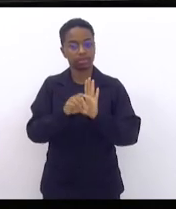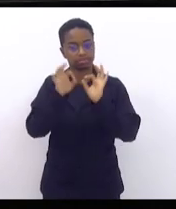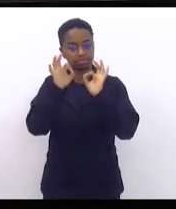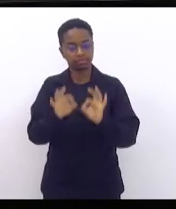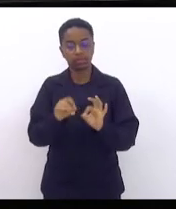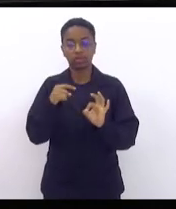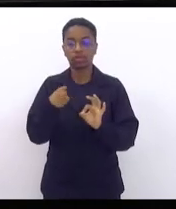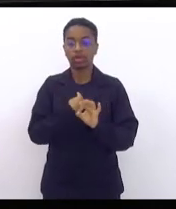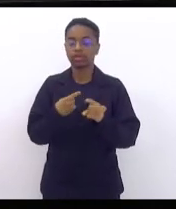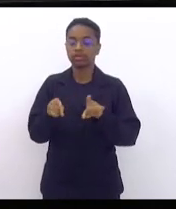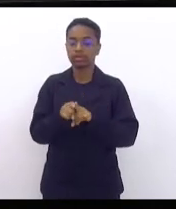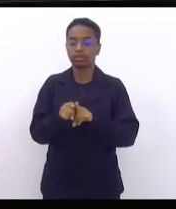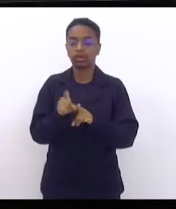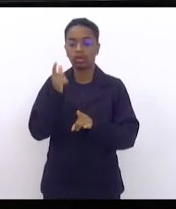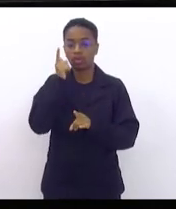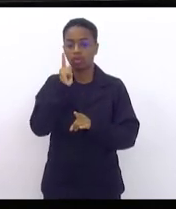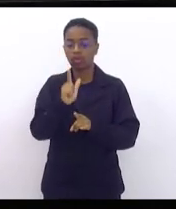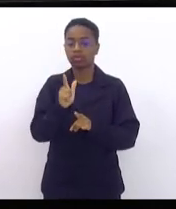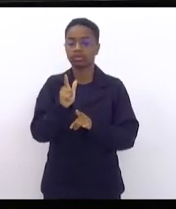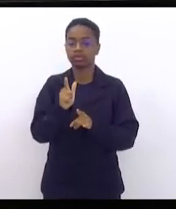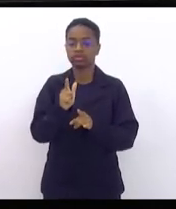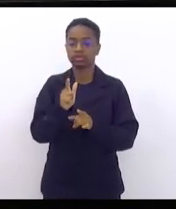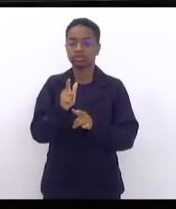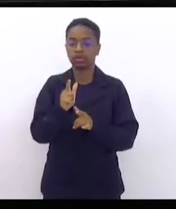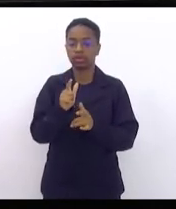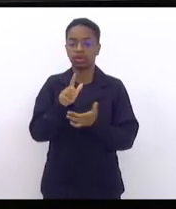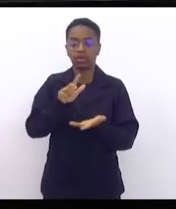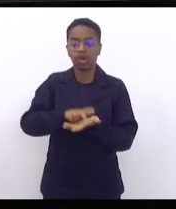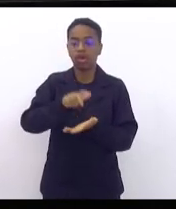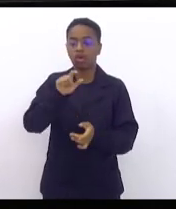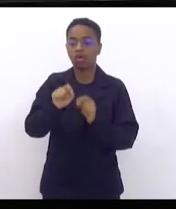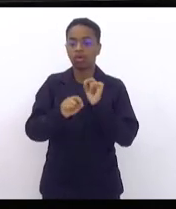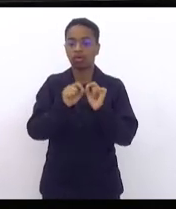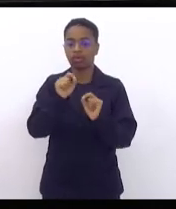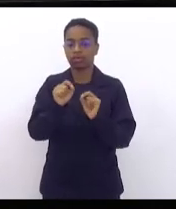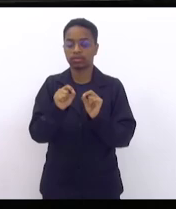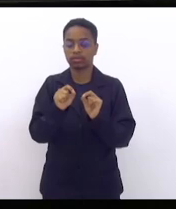que tombamos também senhor presidente Luiz Paulo Correia da Rocha